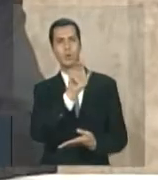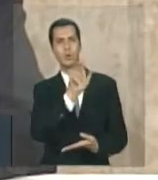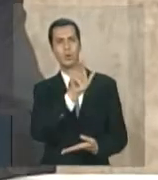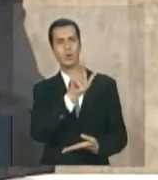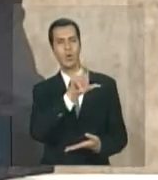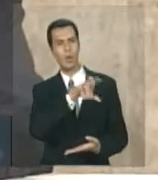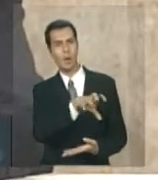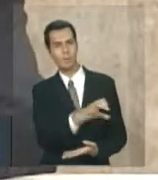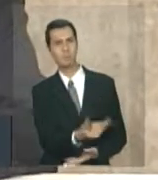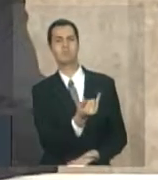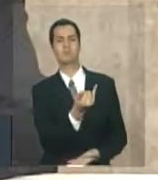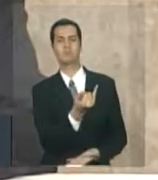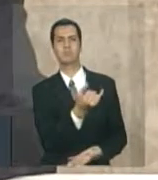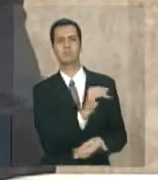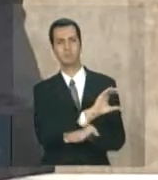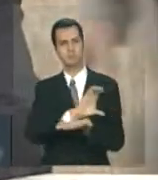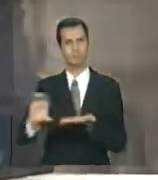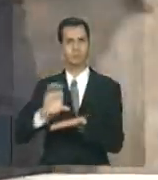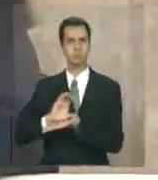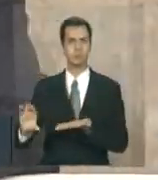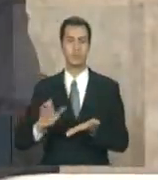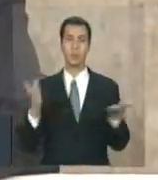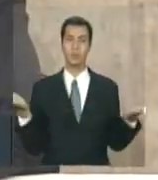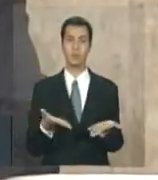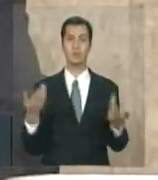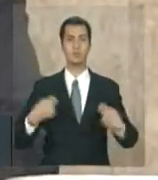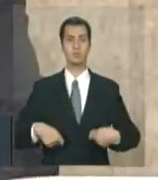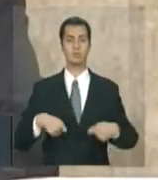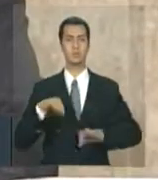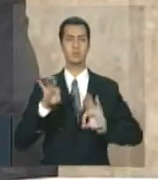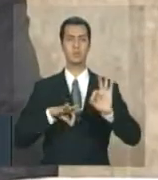nesse momento é a gente ter os bons projetos e depois